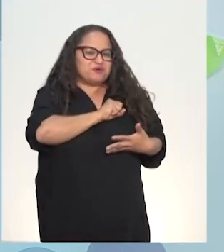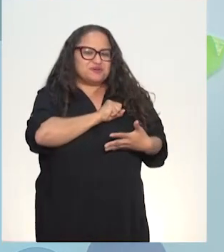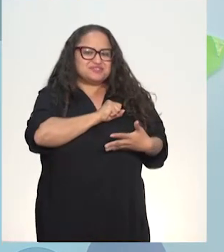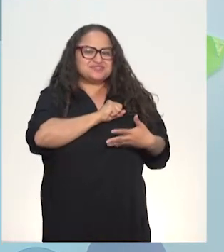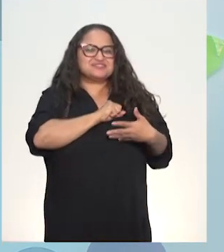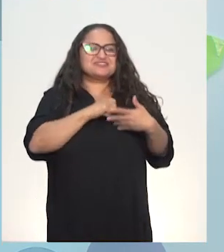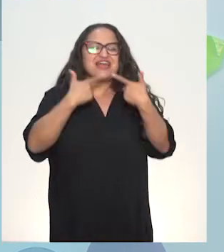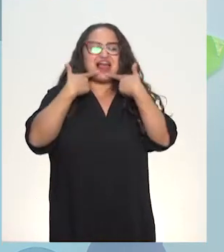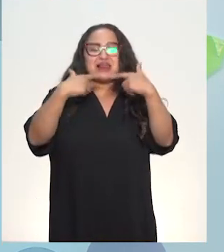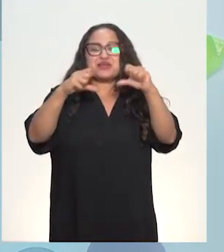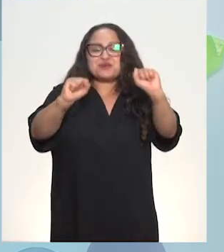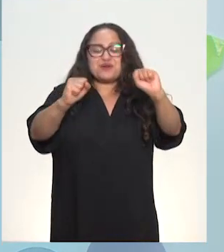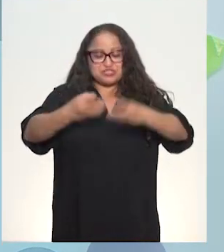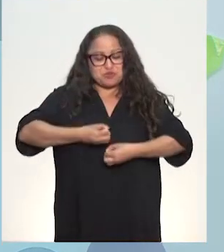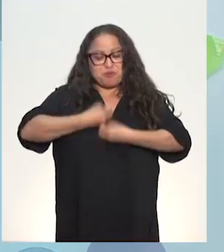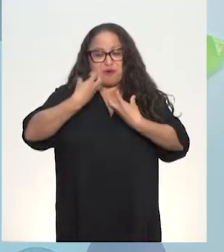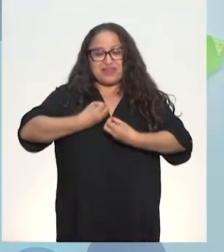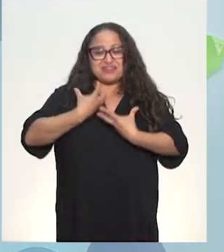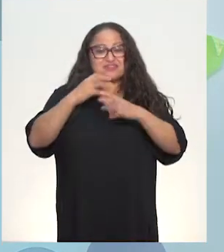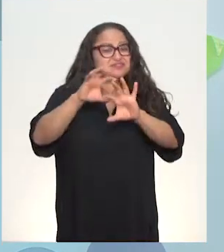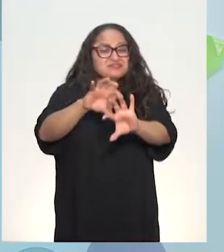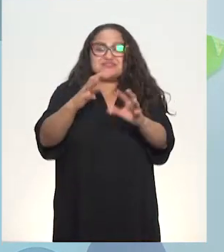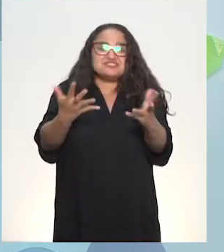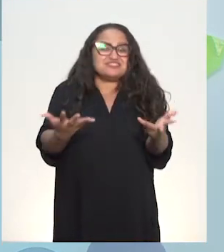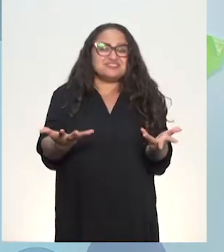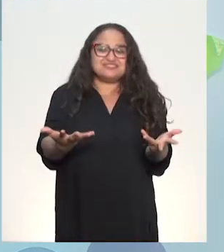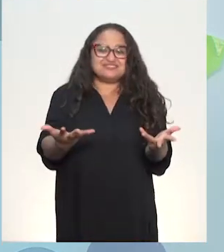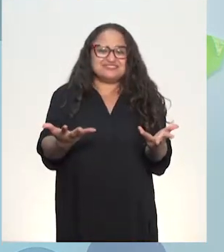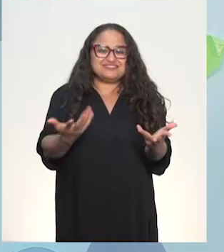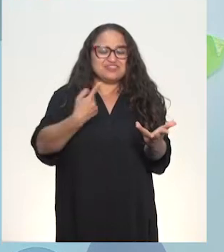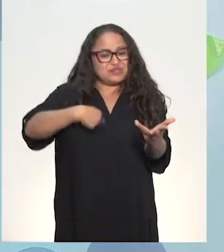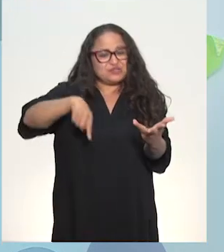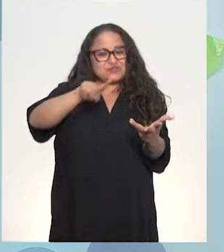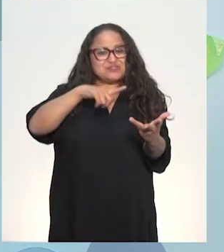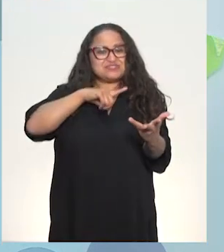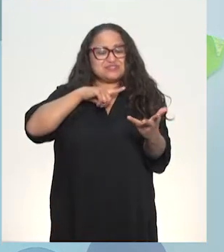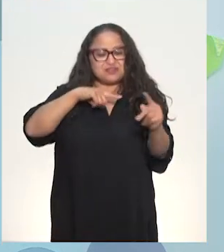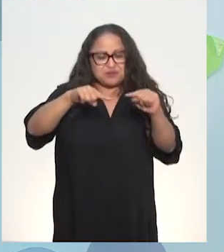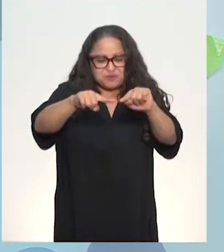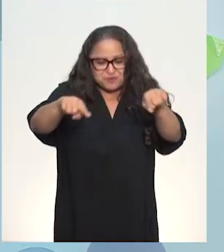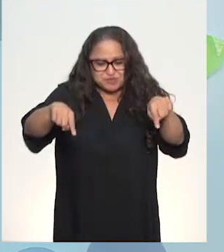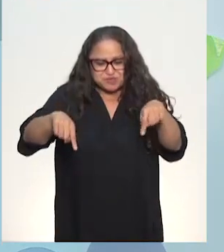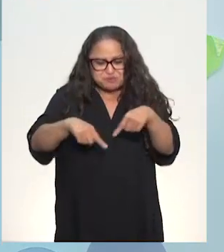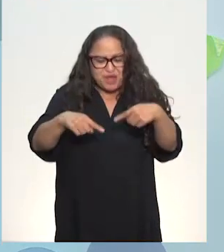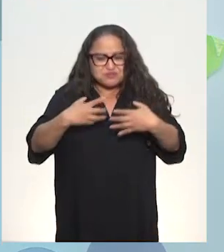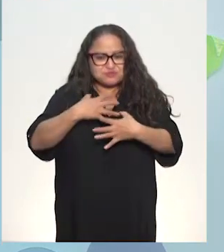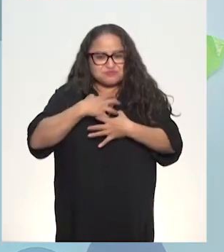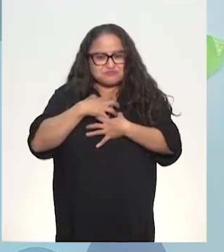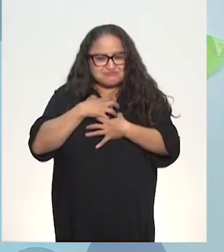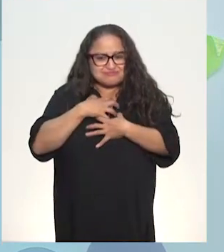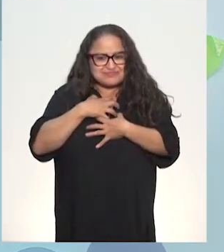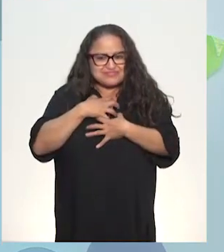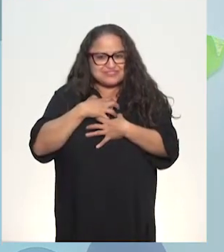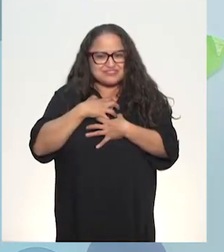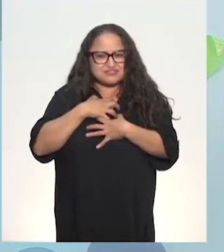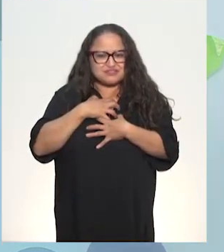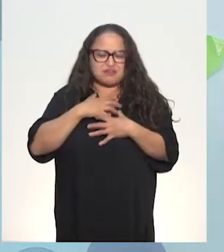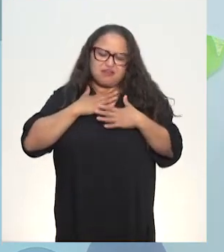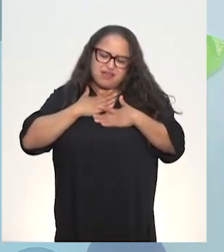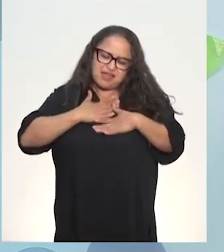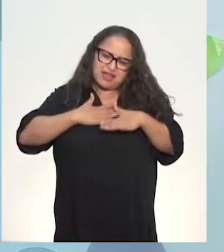linguagem poética é isto. A gente falou na última aula sobre o espaço e o que a gente sente. De maneira bem